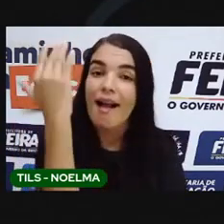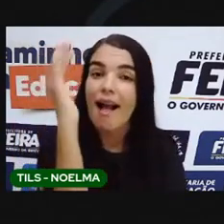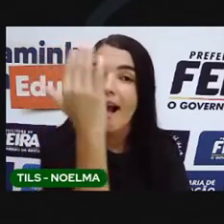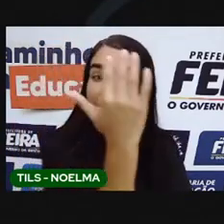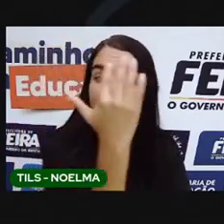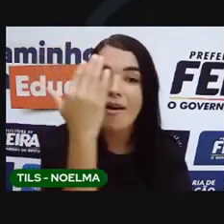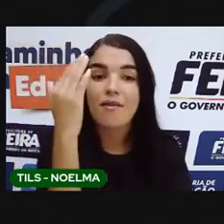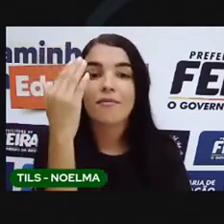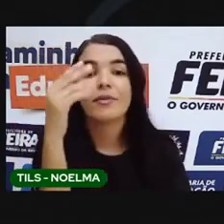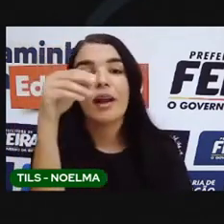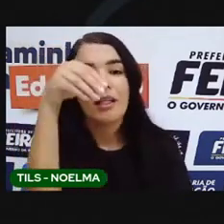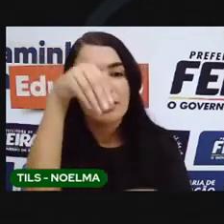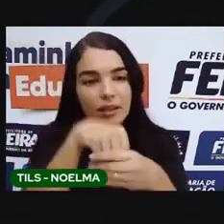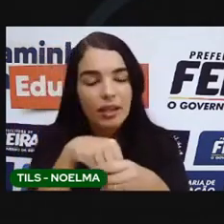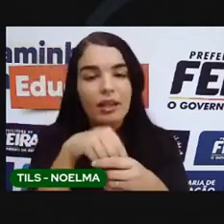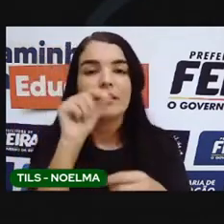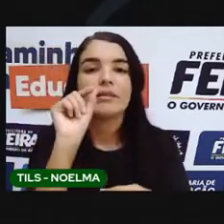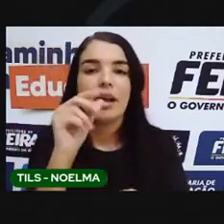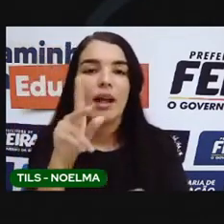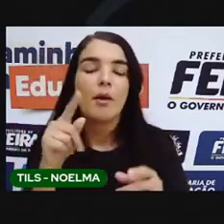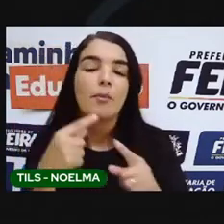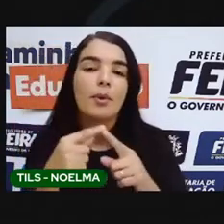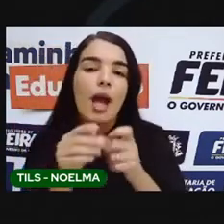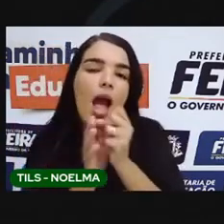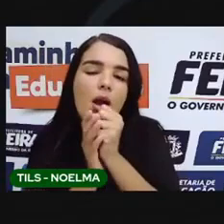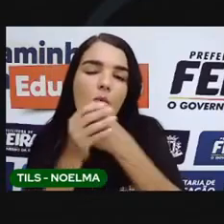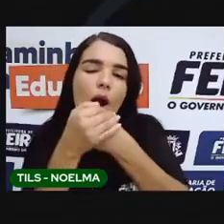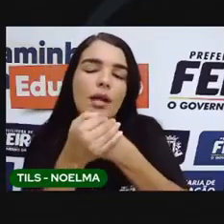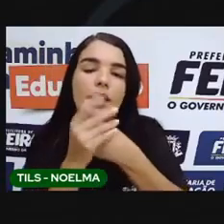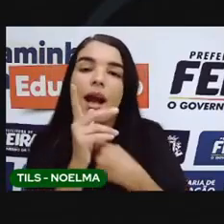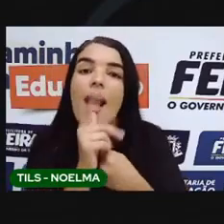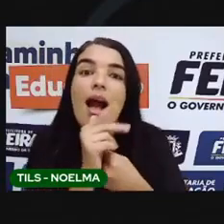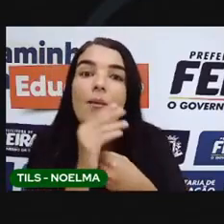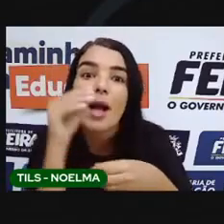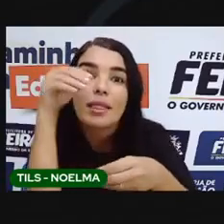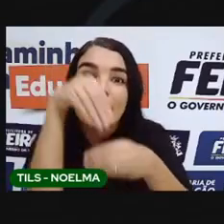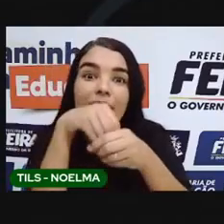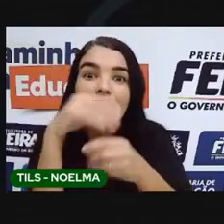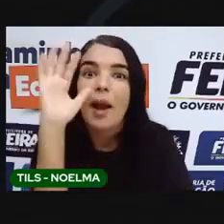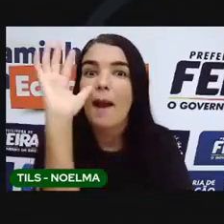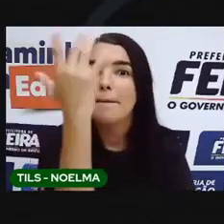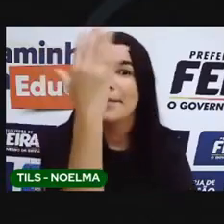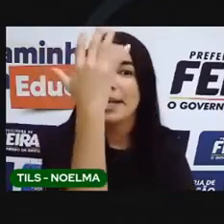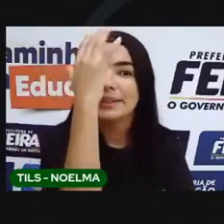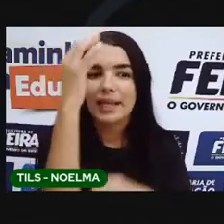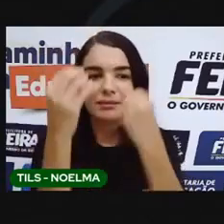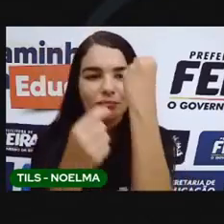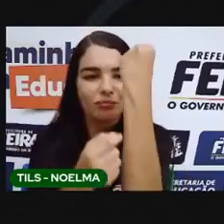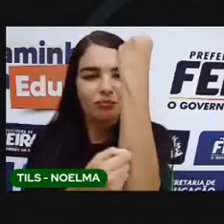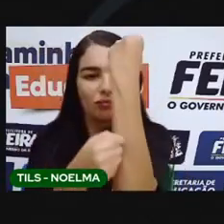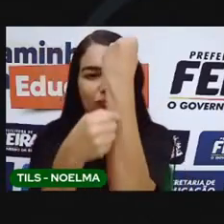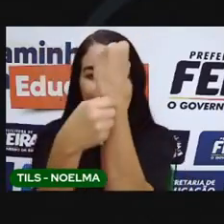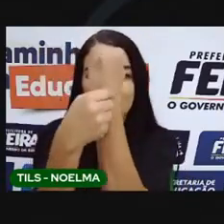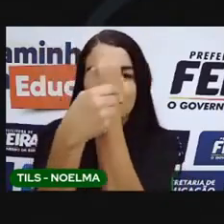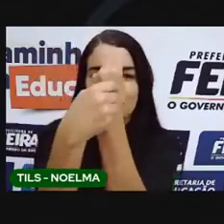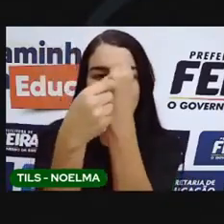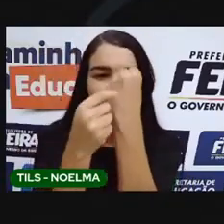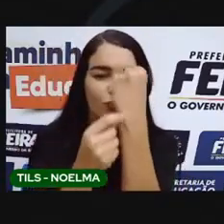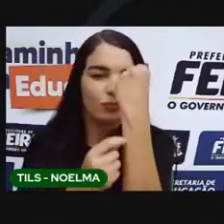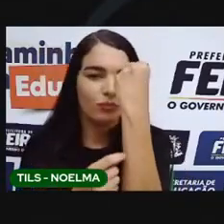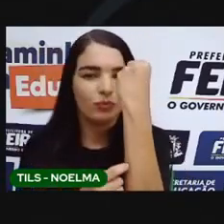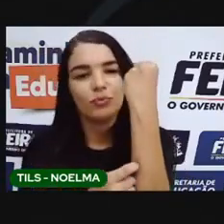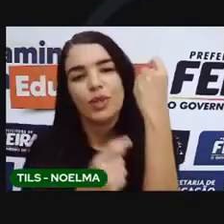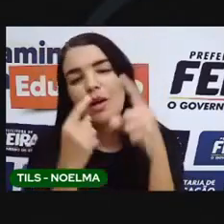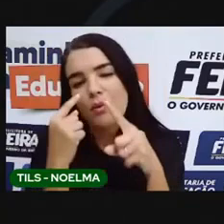e guardar mais água dentro, não necessita de você ficar molhando o tempo todo, de ter água o tempo todo. Por isso que ele